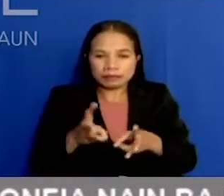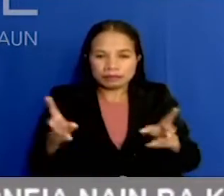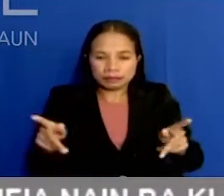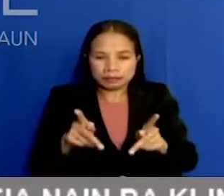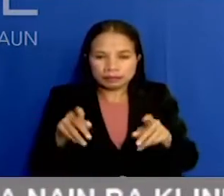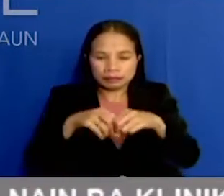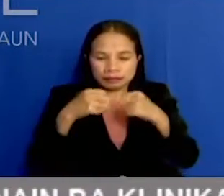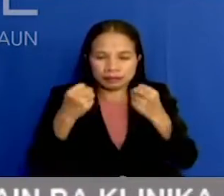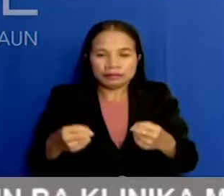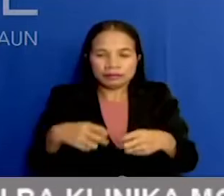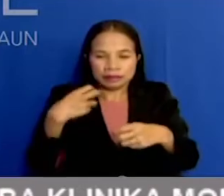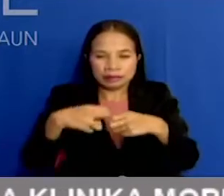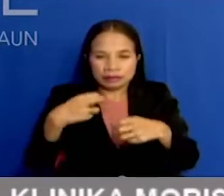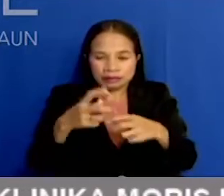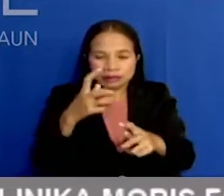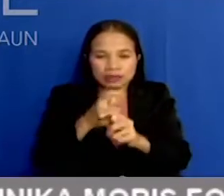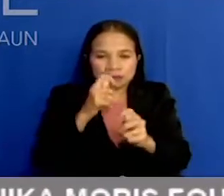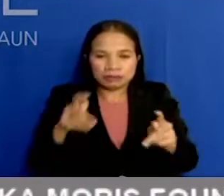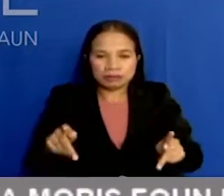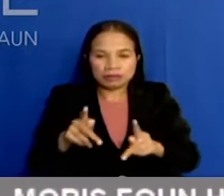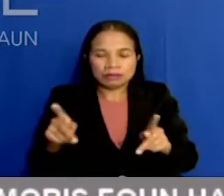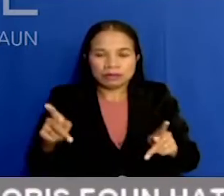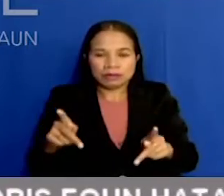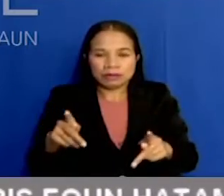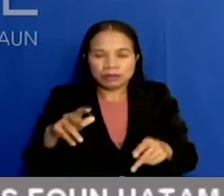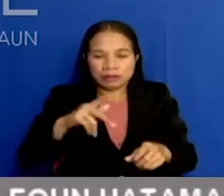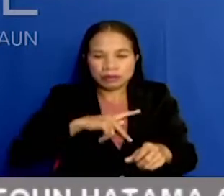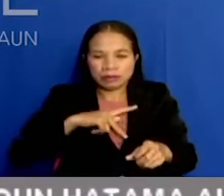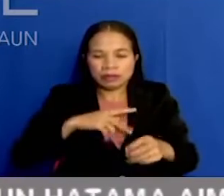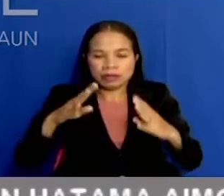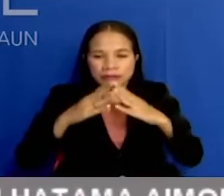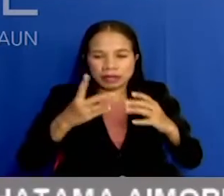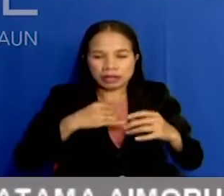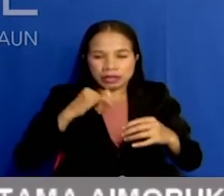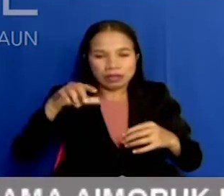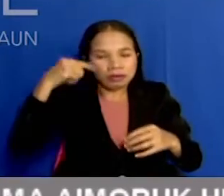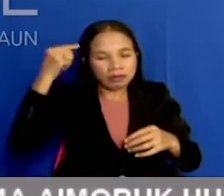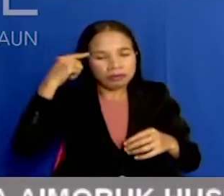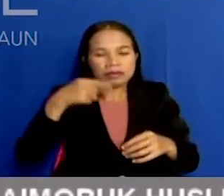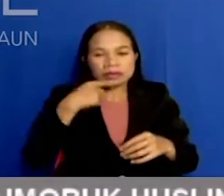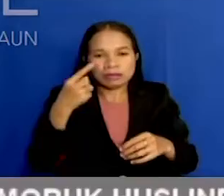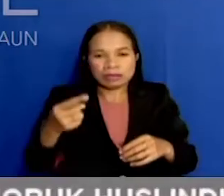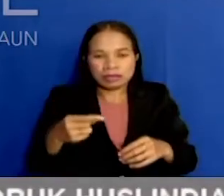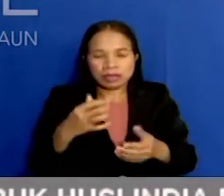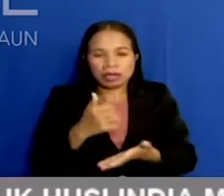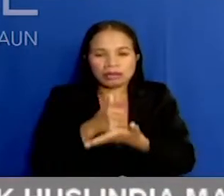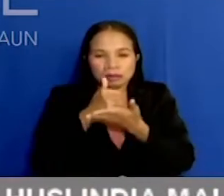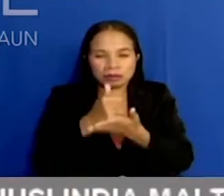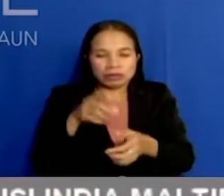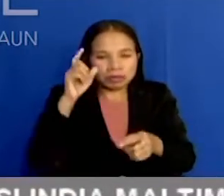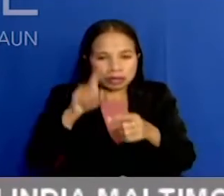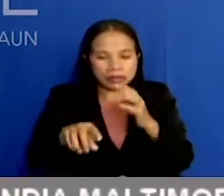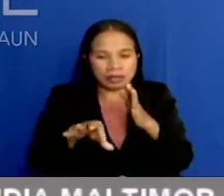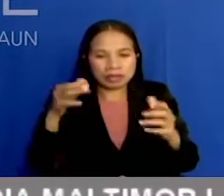beat. Kodi dificulta transporte público no privada sira ia capital dili. Governante ne informa atu facilita la